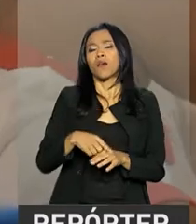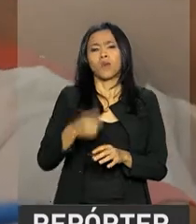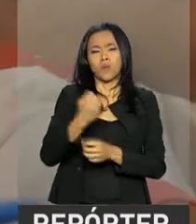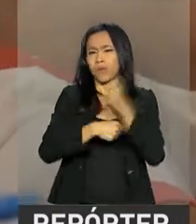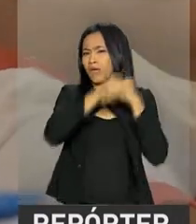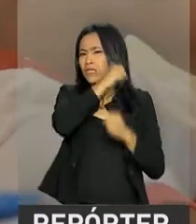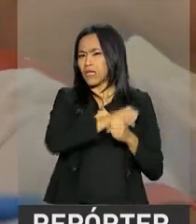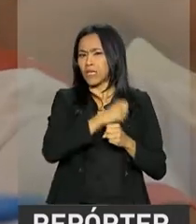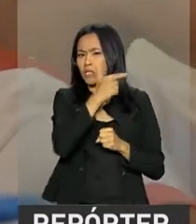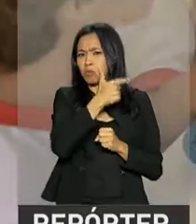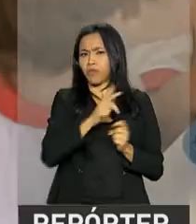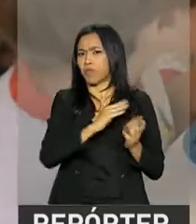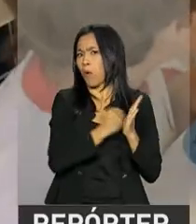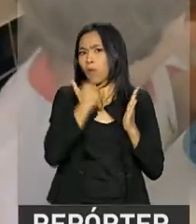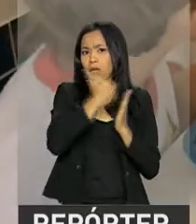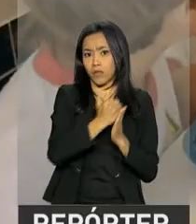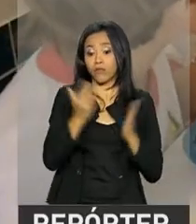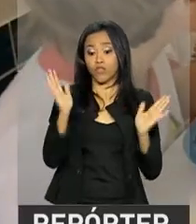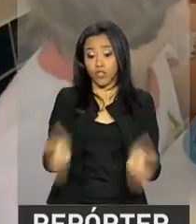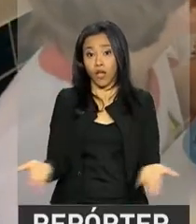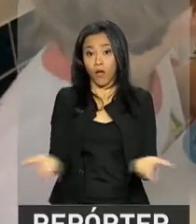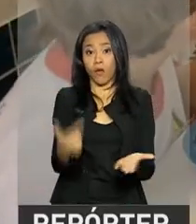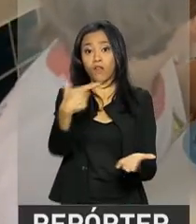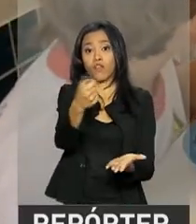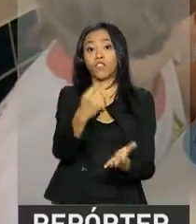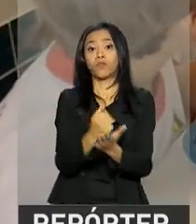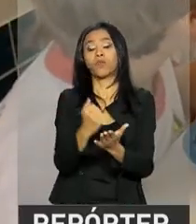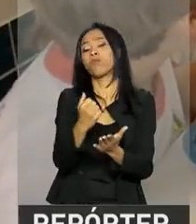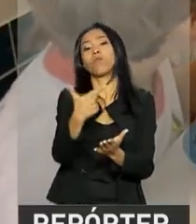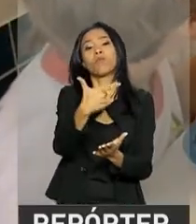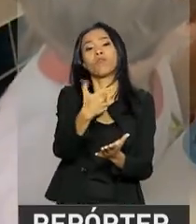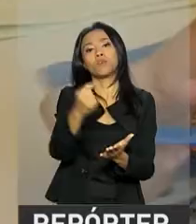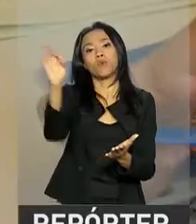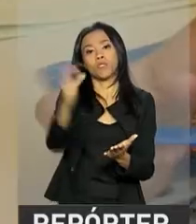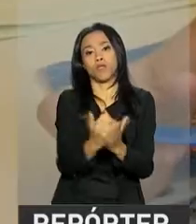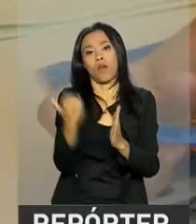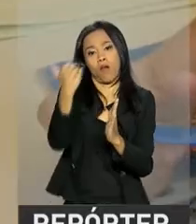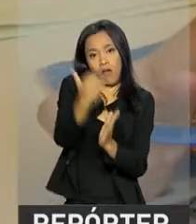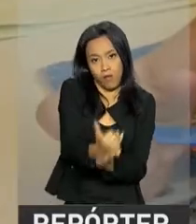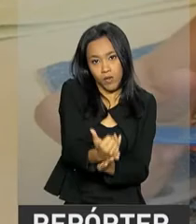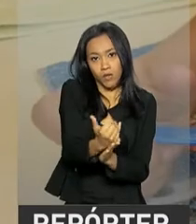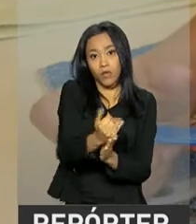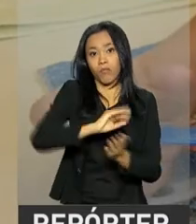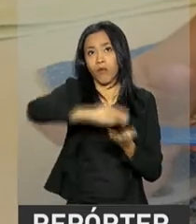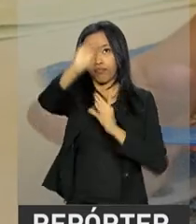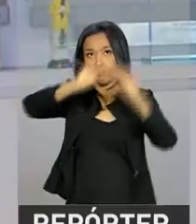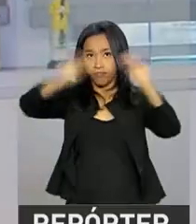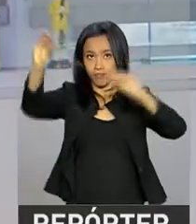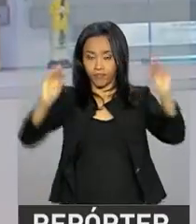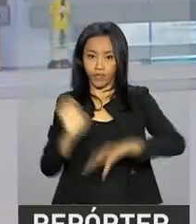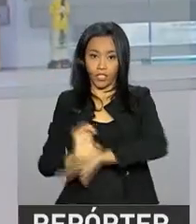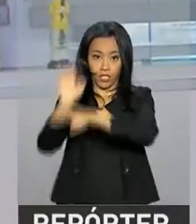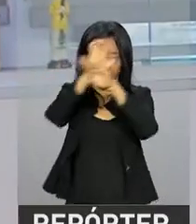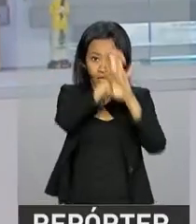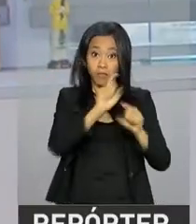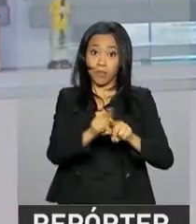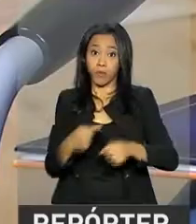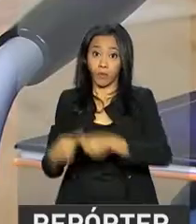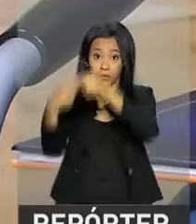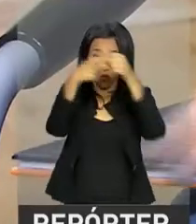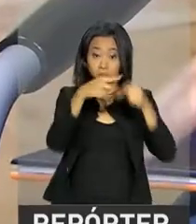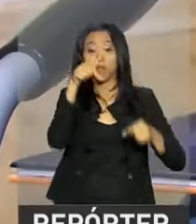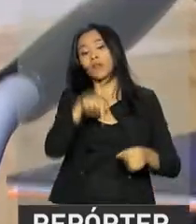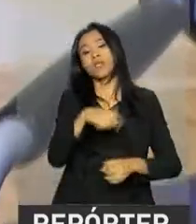aumentou em 20% o valor médio dos repasses feitos pelo programa a estados e municípios e para este ano